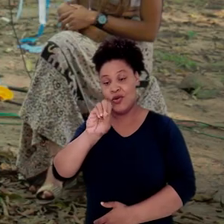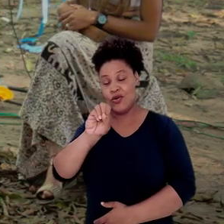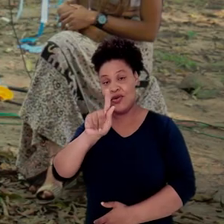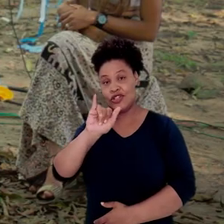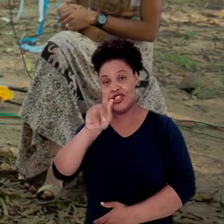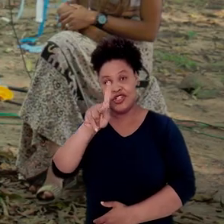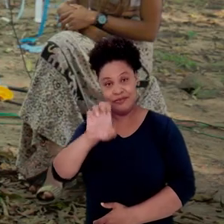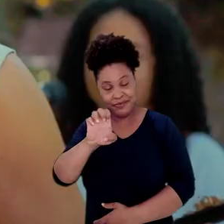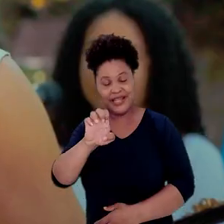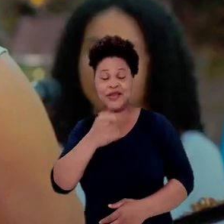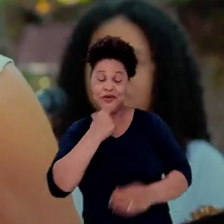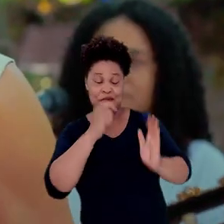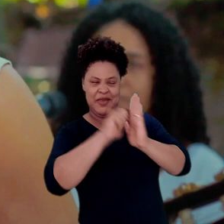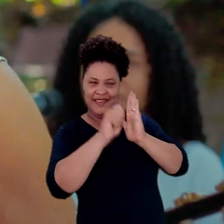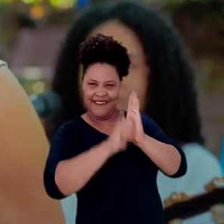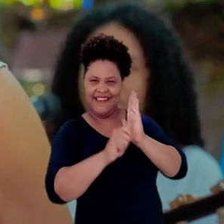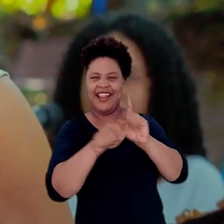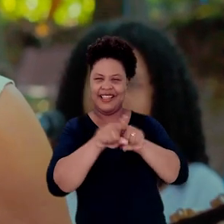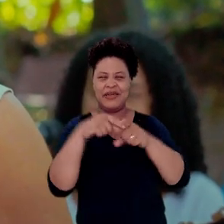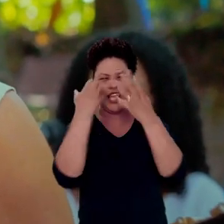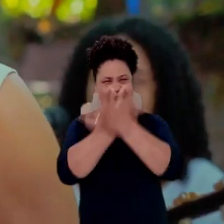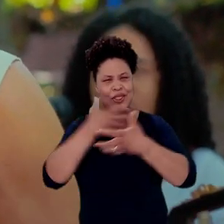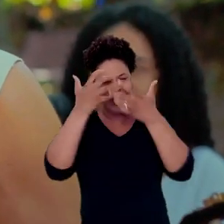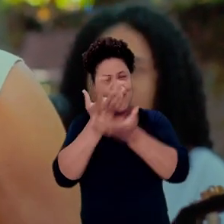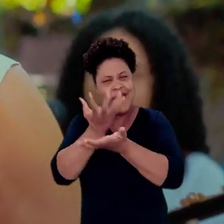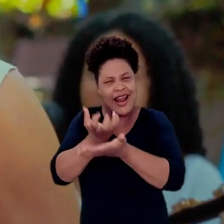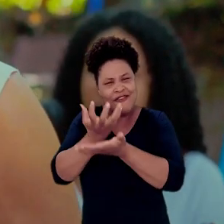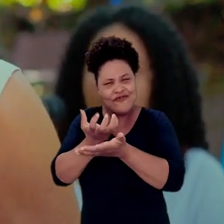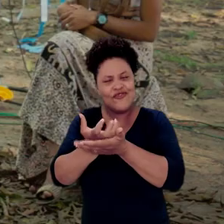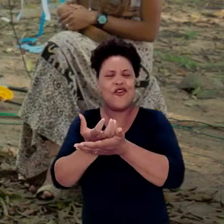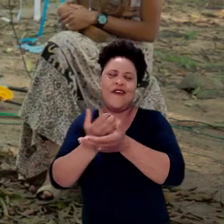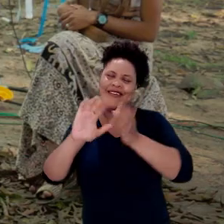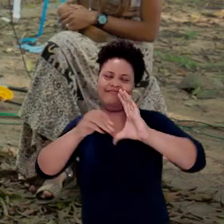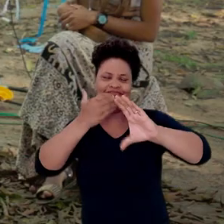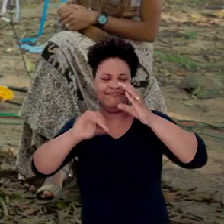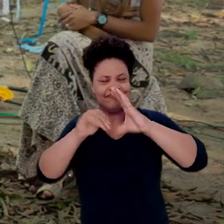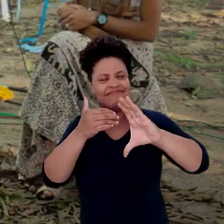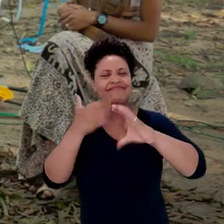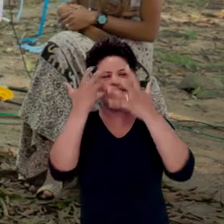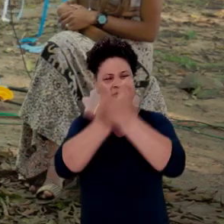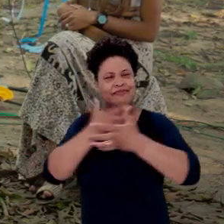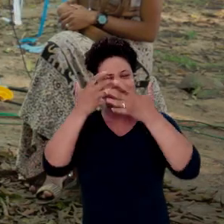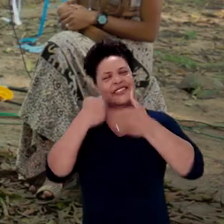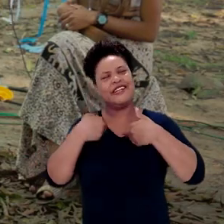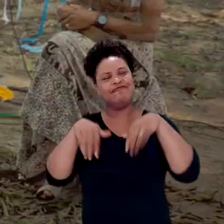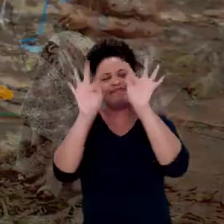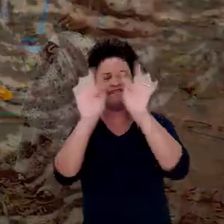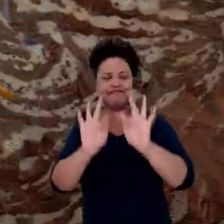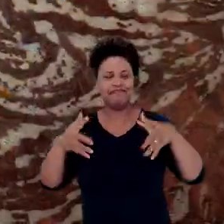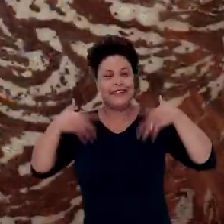gravou ela em um disco maravilhoso chamado Mel da Bahia, e que me deu grande alegria, vem me dando grandes alegrias.